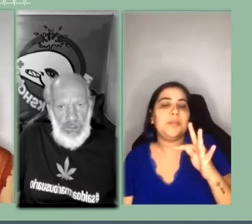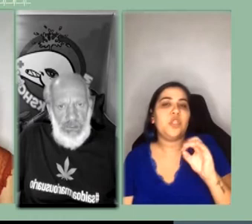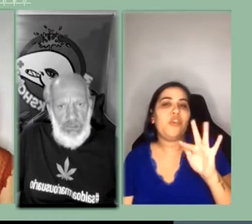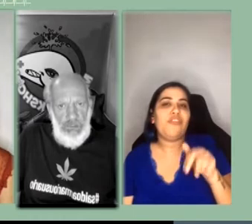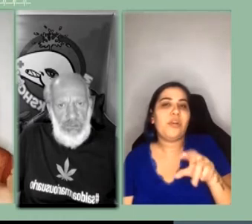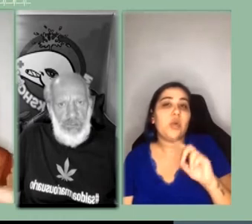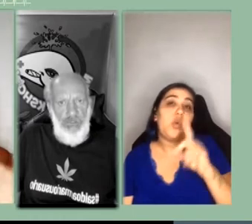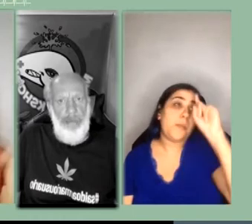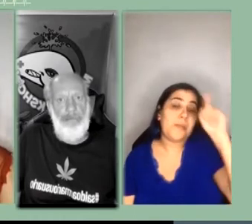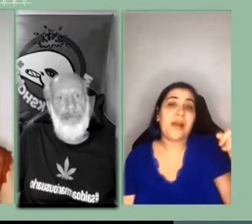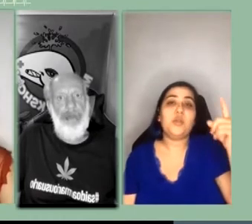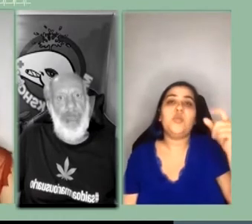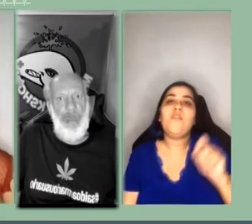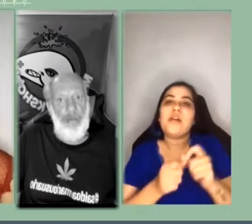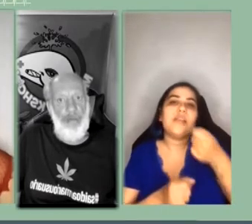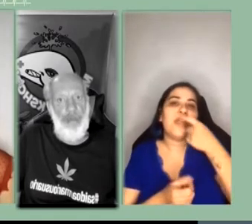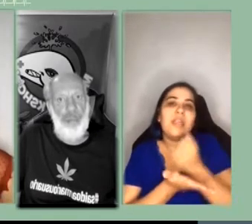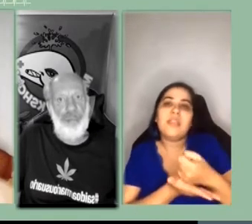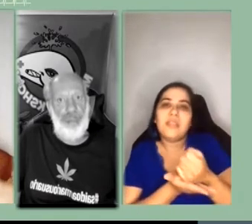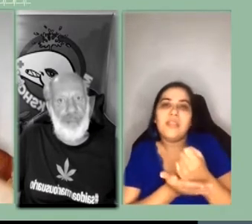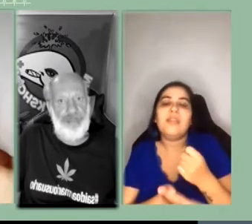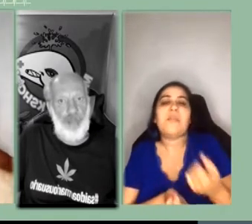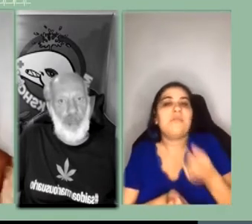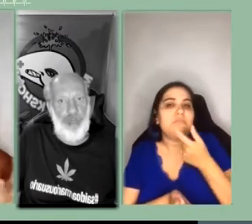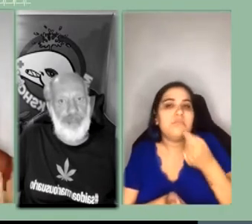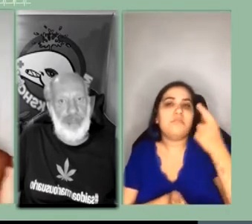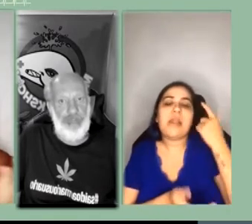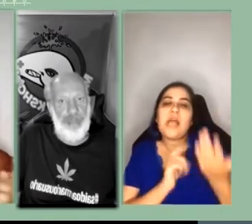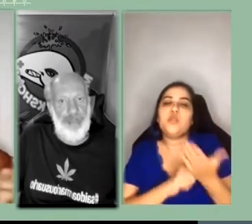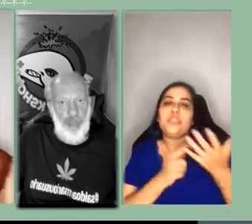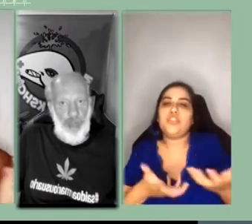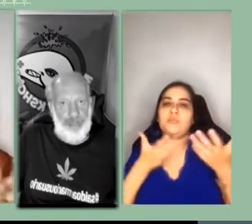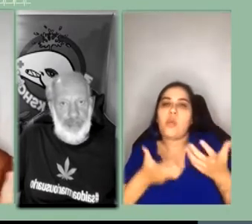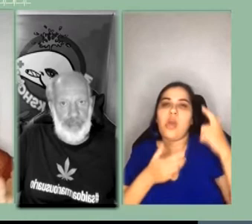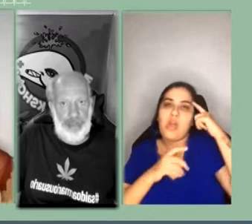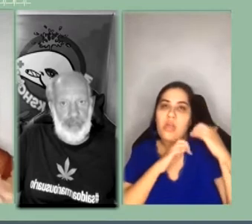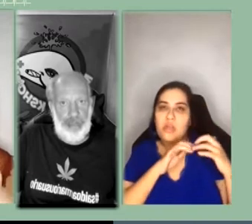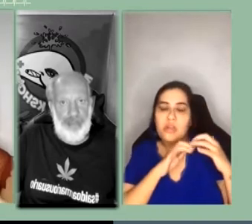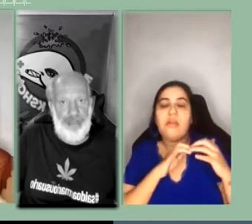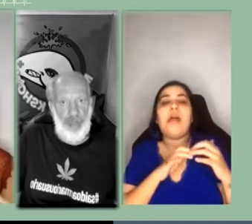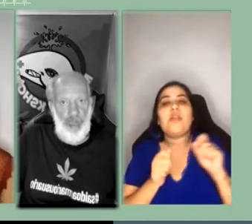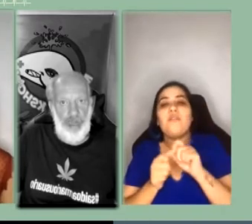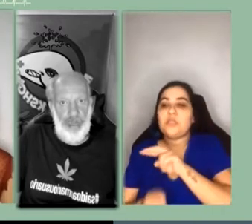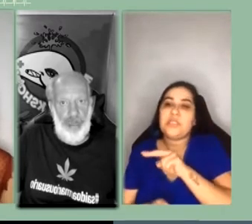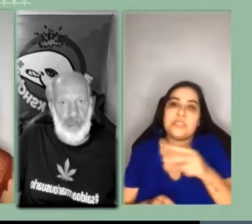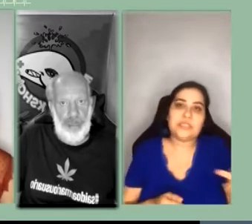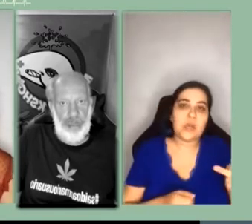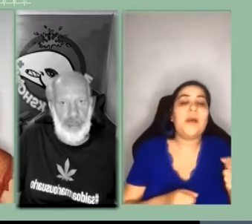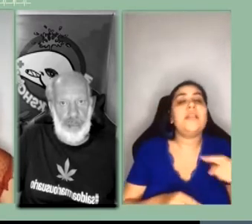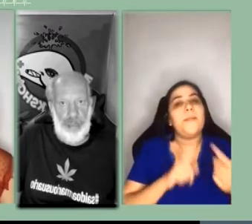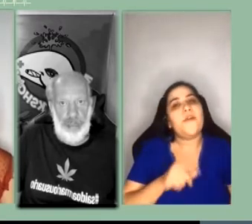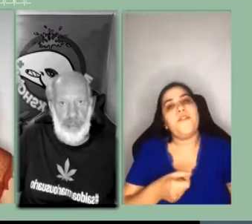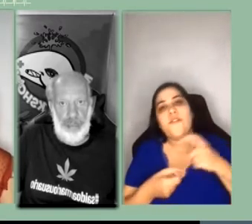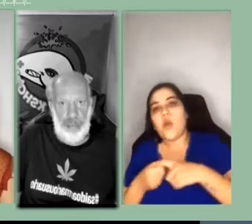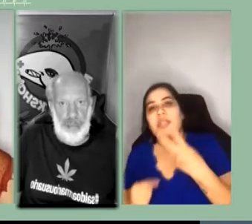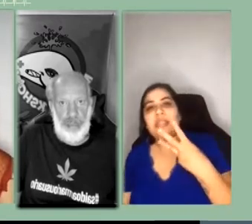triptofano para poder estimular a anandamida. E aí eu faço esse processo de transição para começar de novo, 3 gotas,